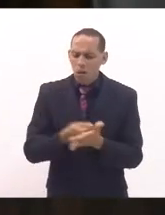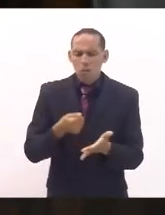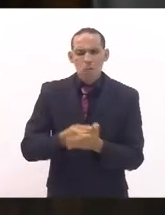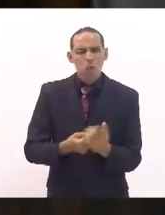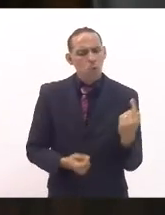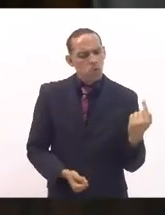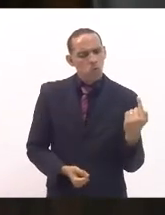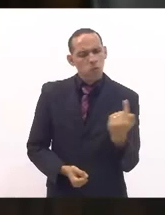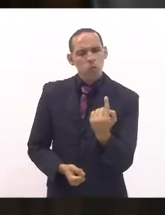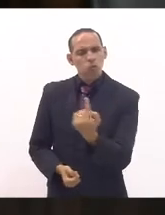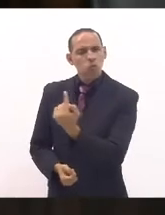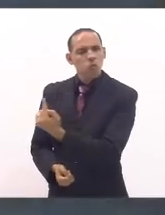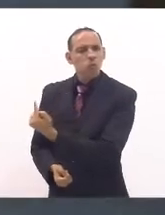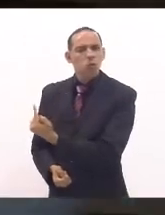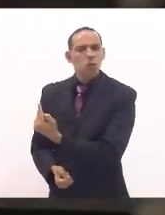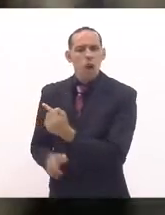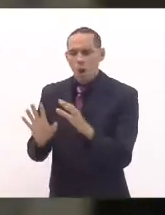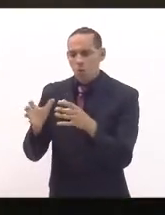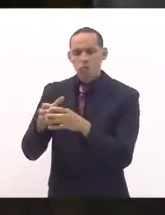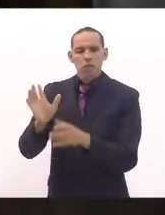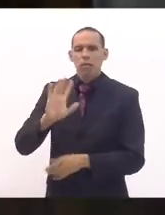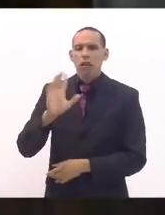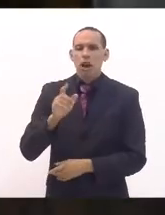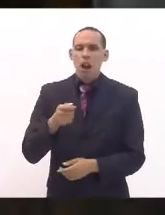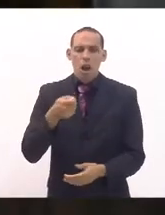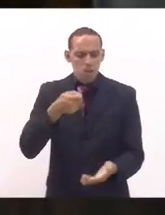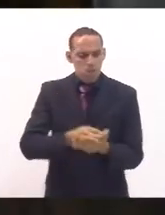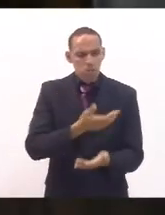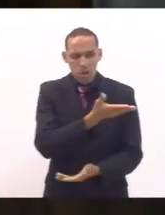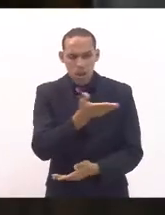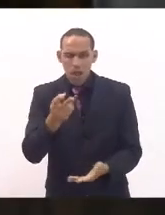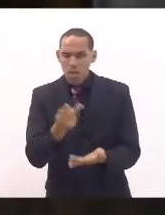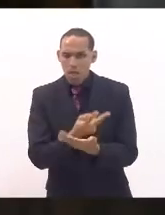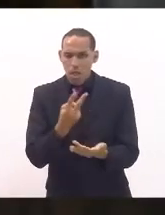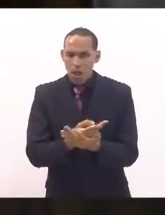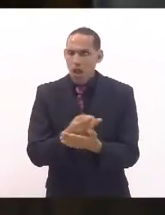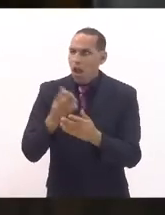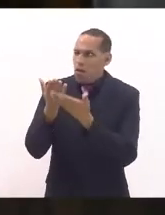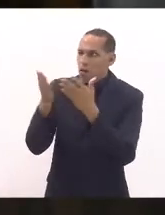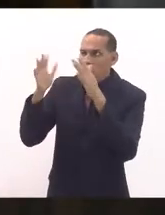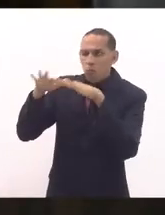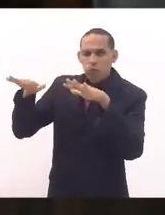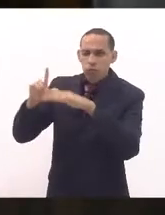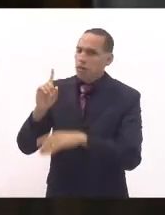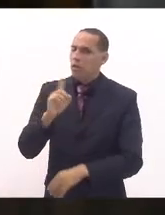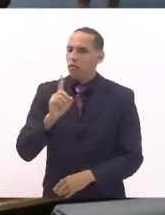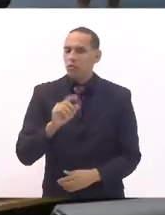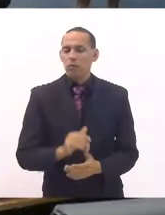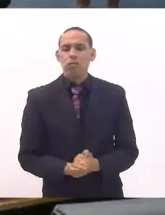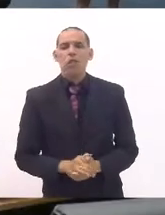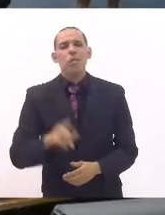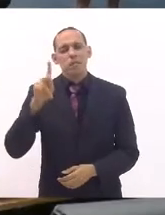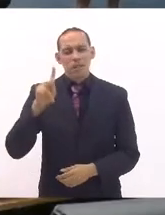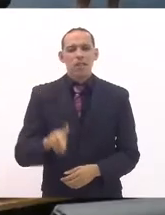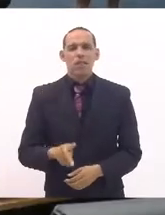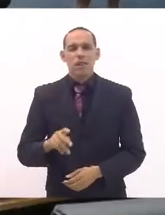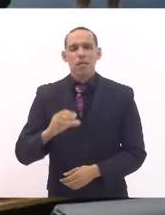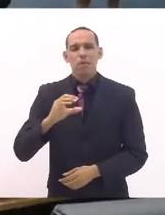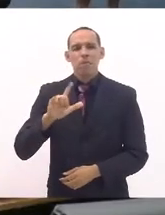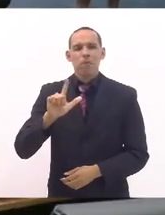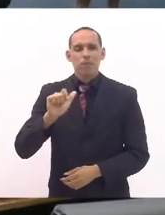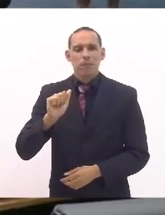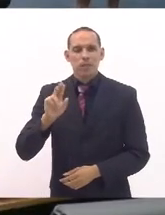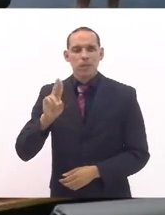individual, não se puna no coletivo. Puna quem cometeu o ato e não toda a torcida organizada. Presidente, Claudinho da